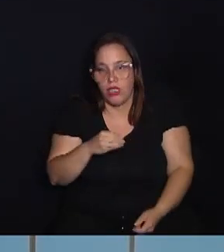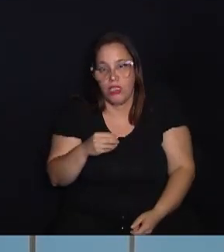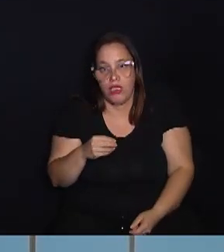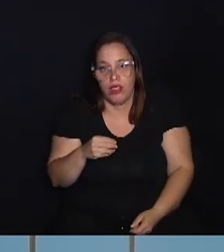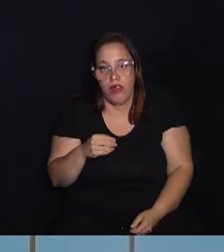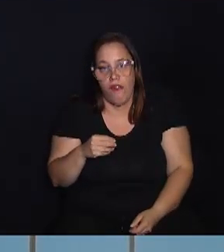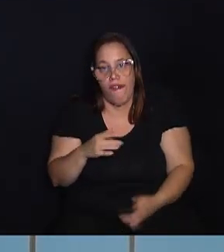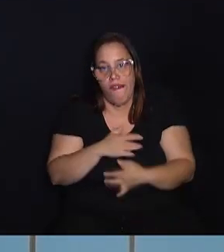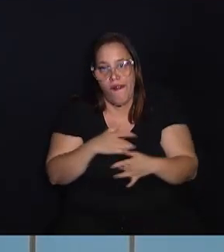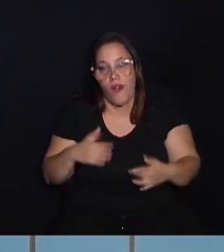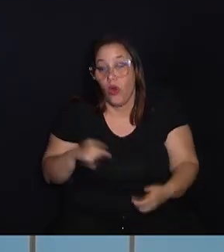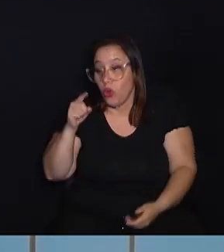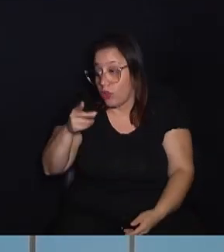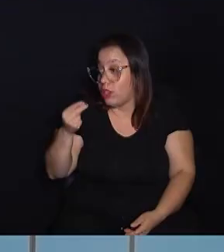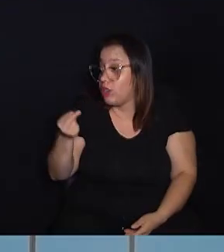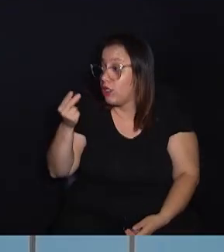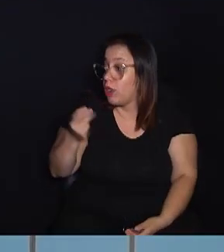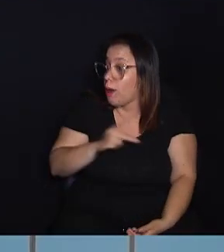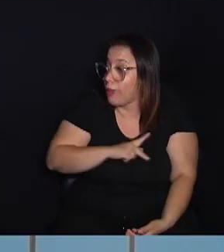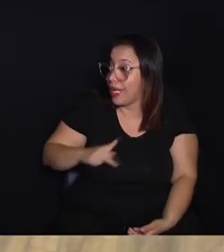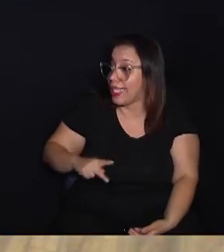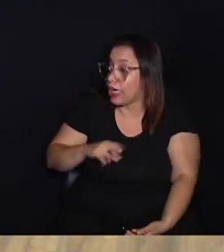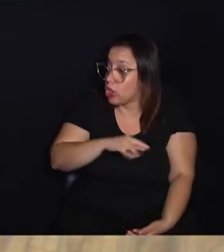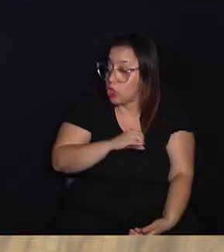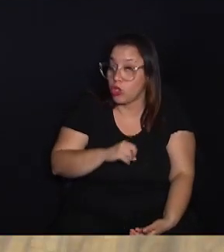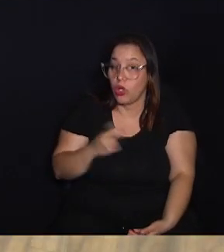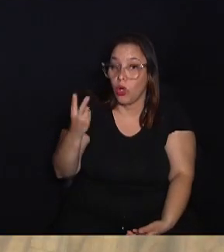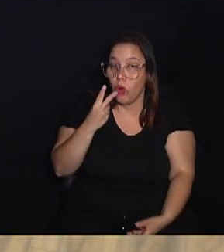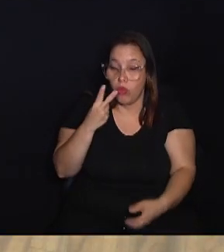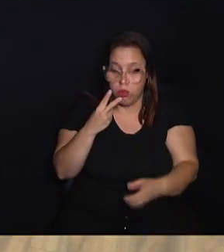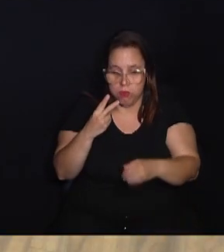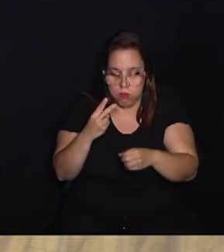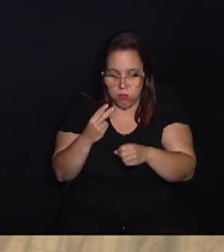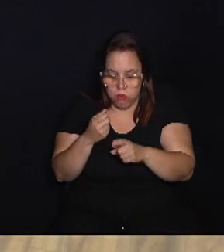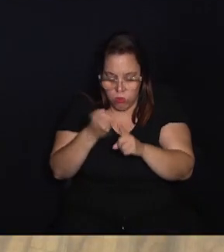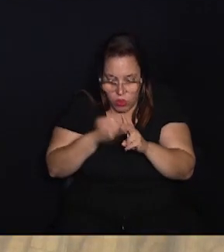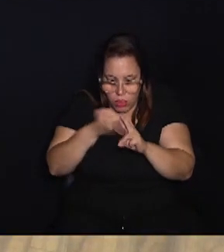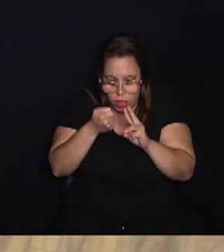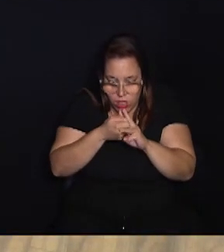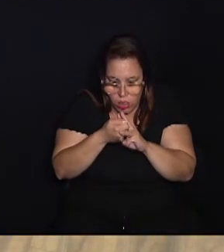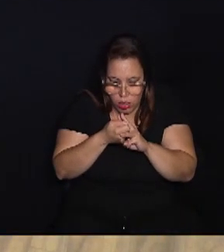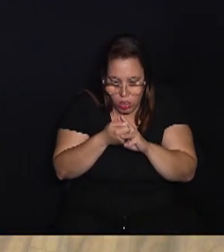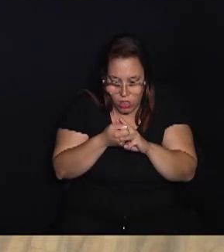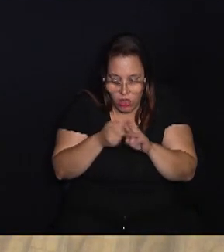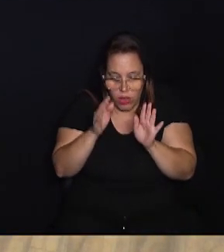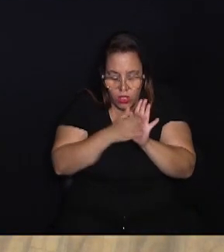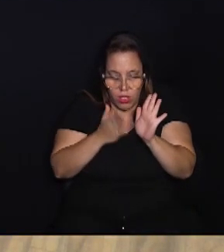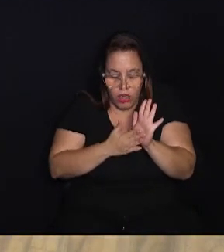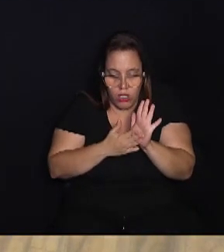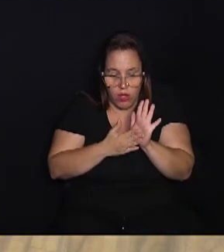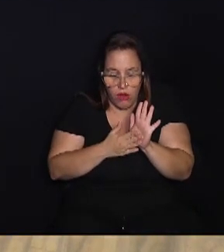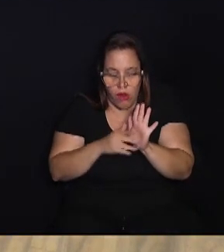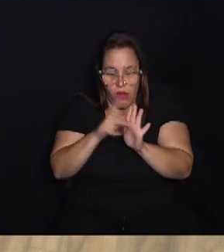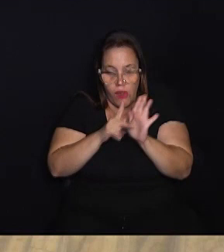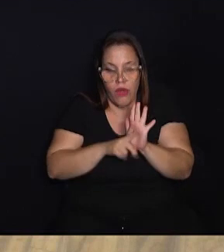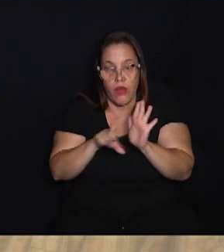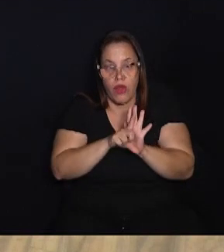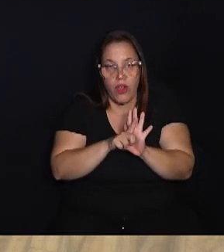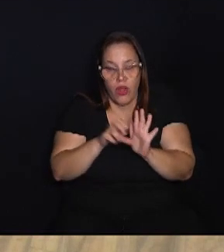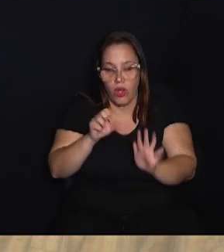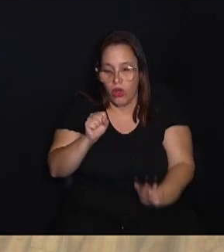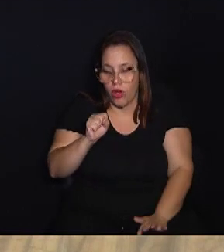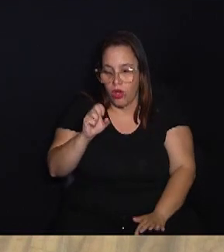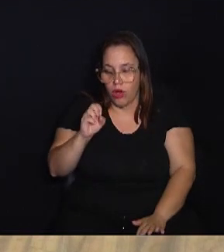preocupada com o seu dinheiro. Presidente Rossini, há 2 meses, né, nós discutimos aqui no programa Questão de Ordem este projeto da Soraya,